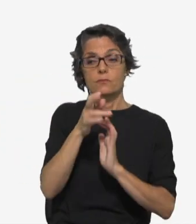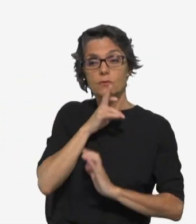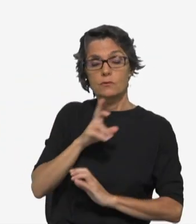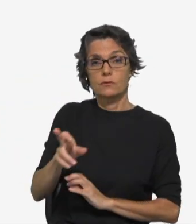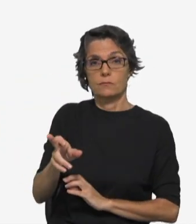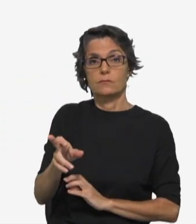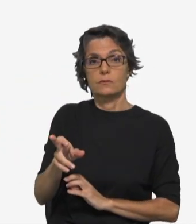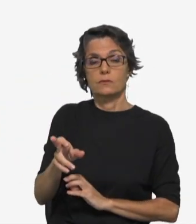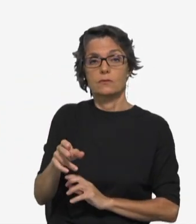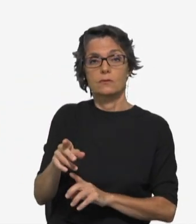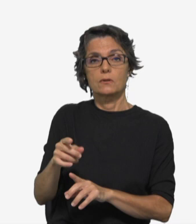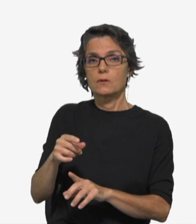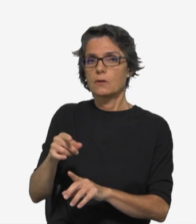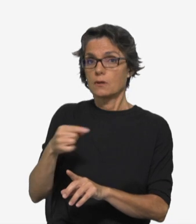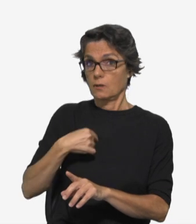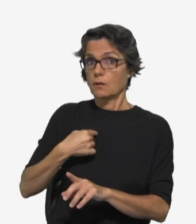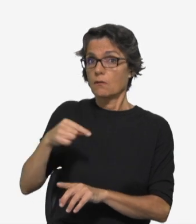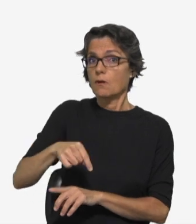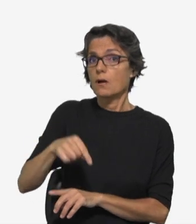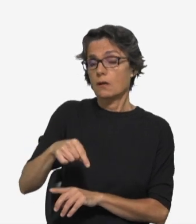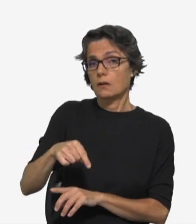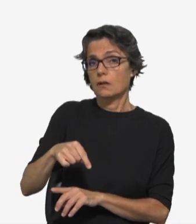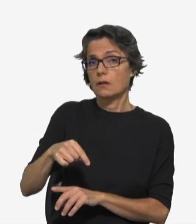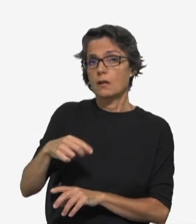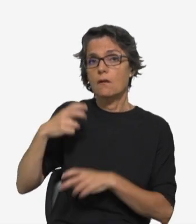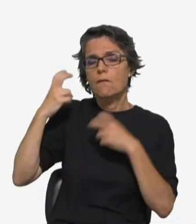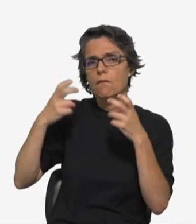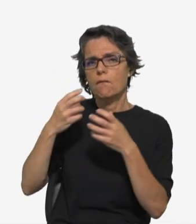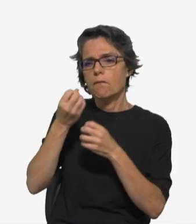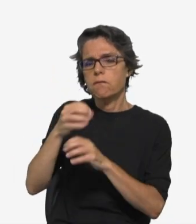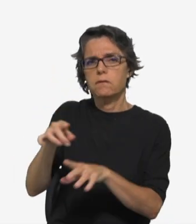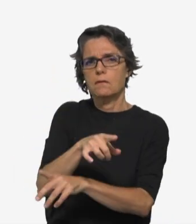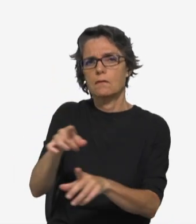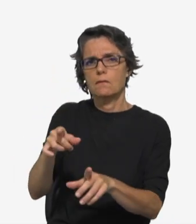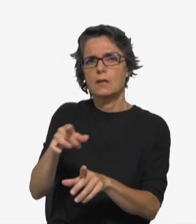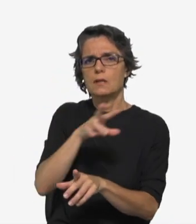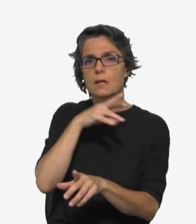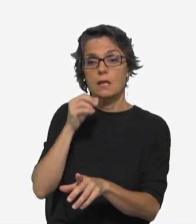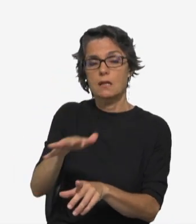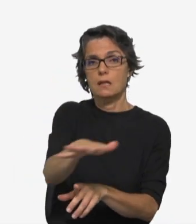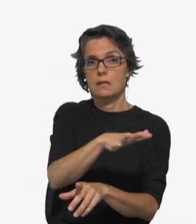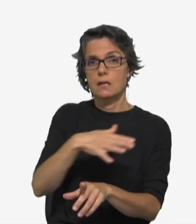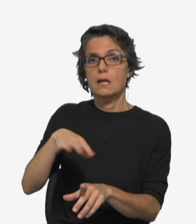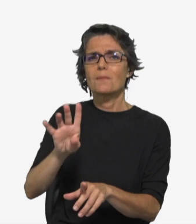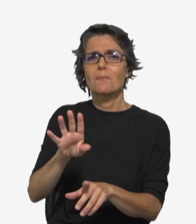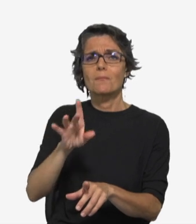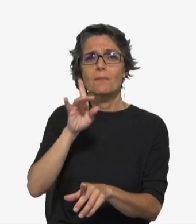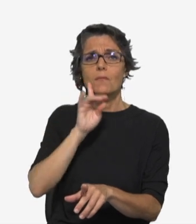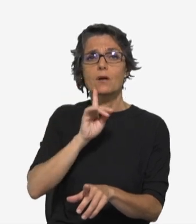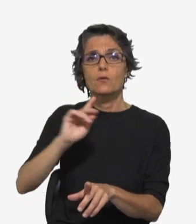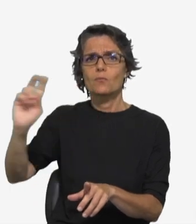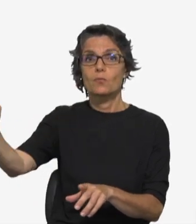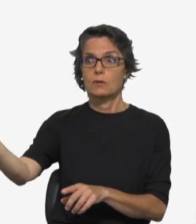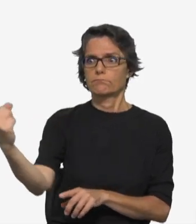respondeu: Não fui enviado senão às ovelhas perdidas da casa de Israel. Mas a mulher veio